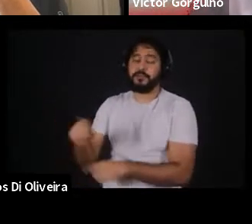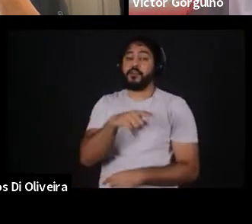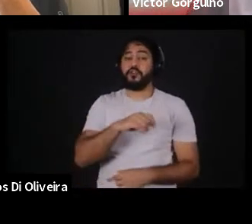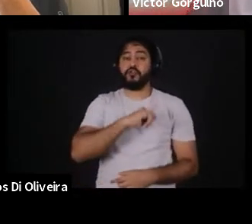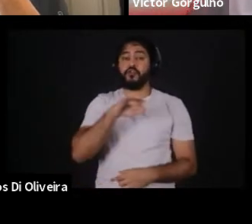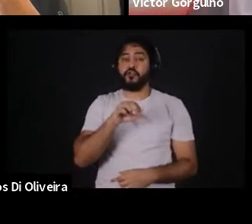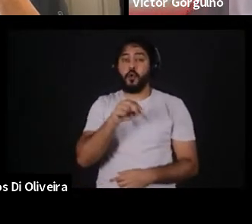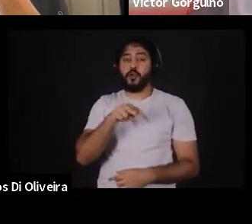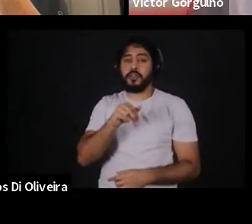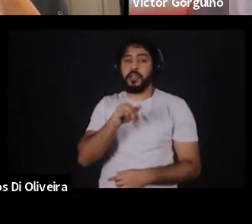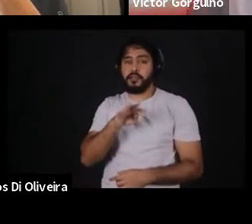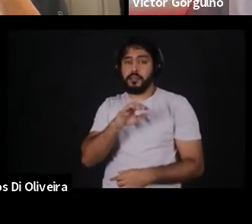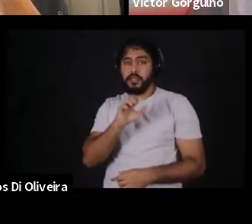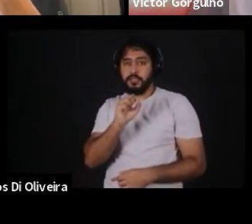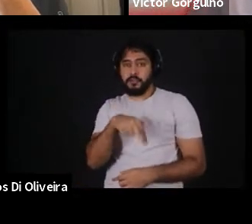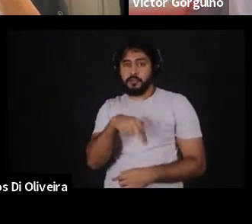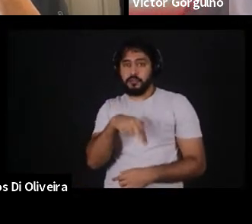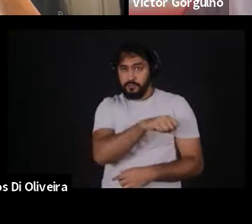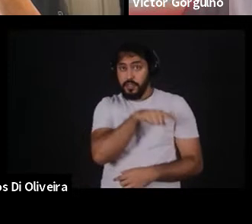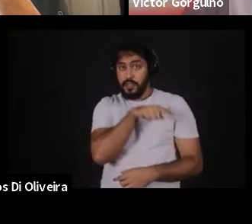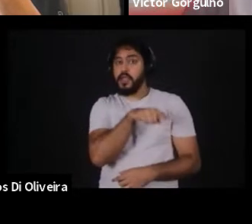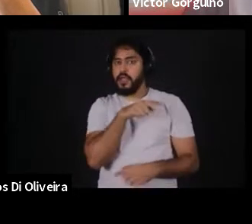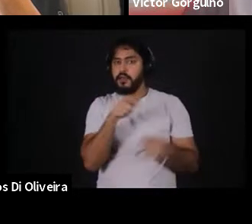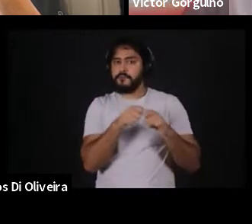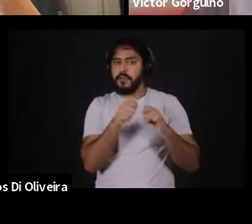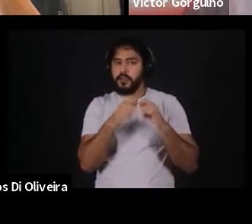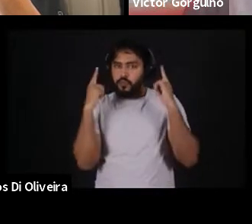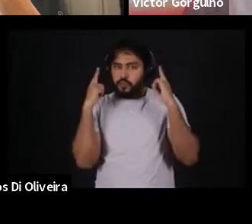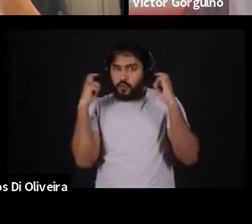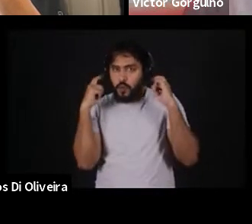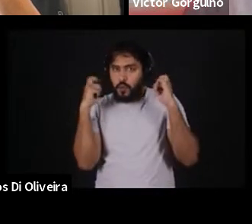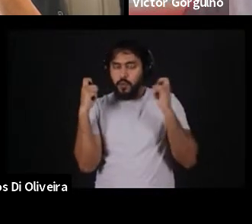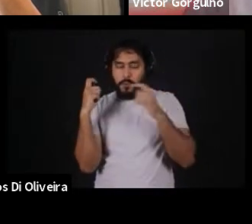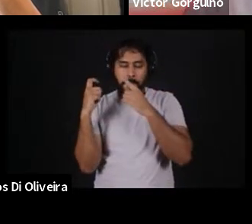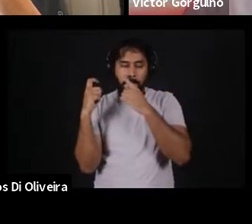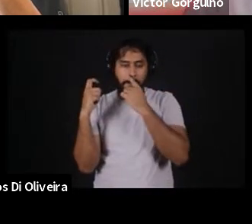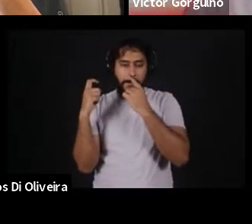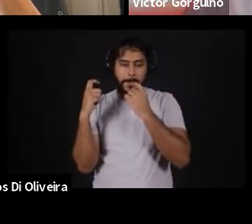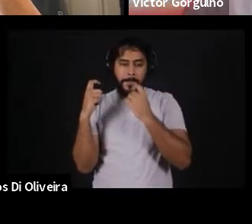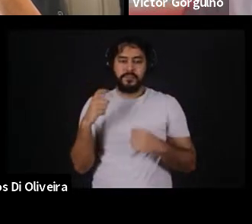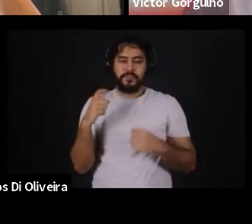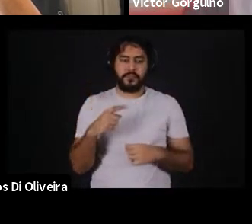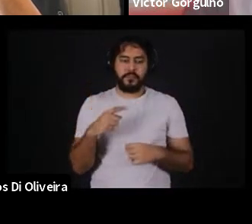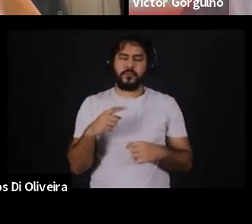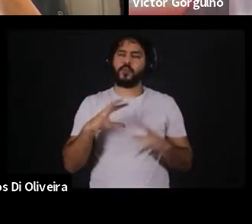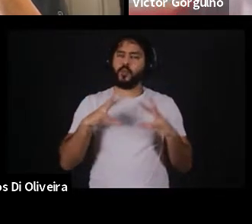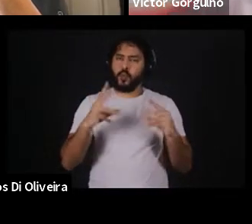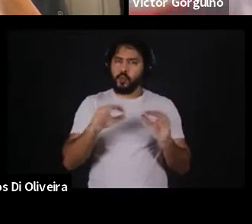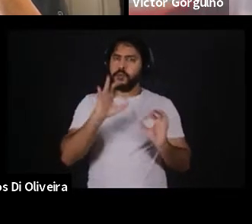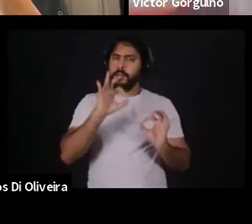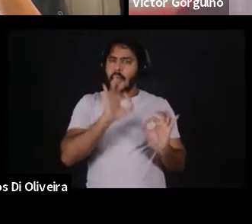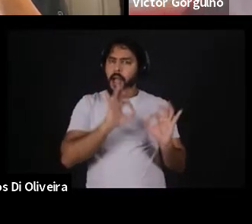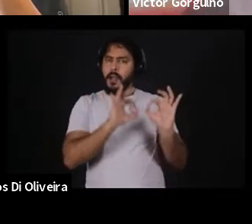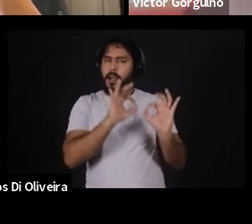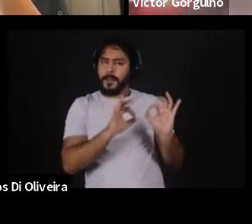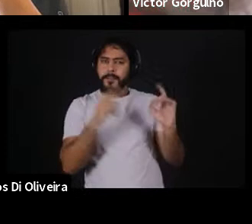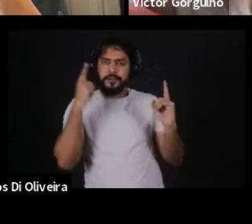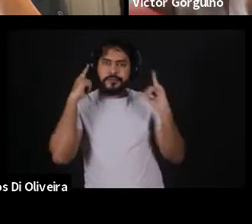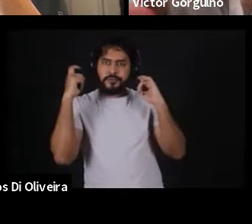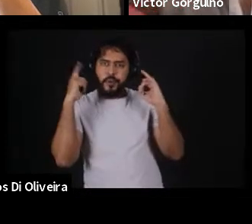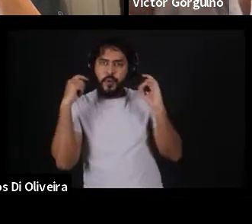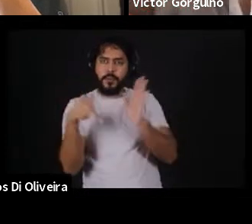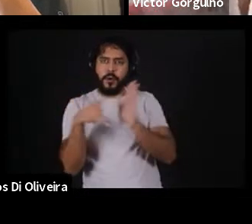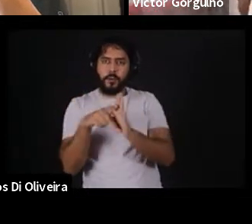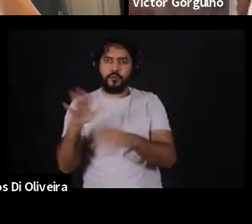som junto. O Jonathan pode ser desligado, que é uma amiga que fez o som, toda a paisagem sonora do filme. A gente já havia